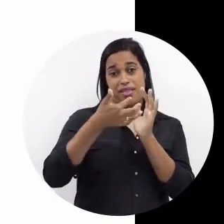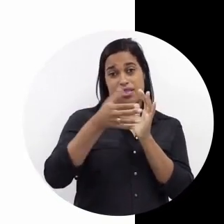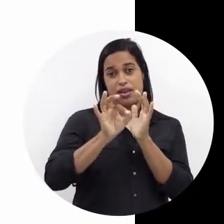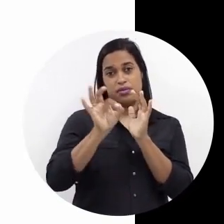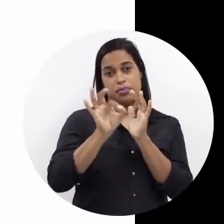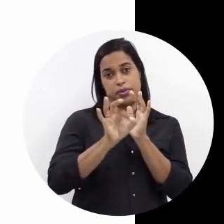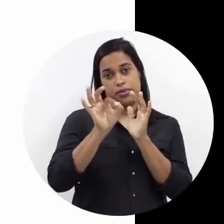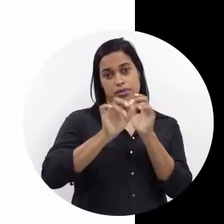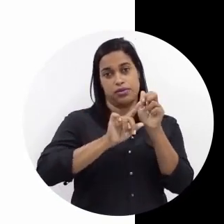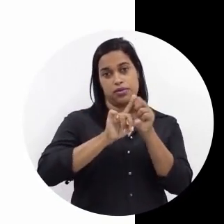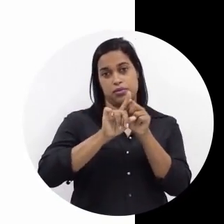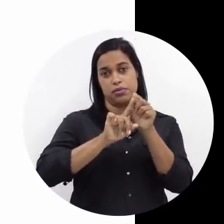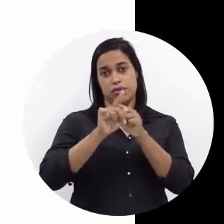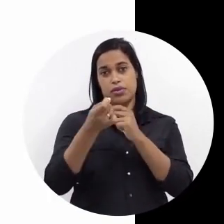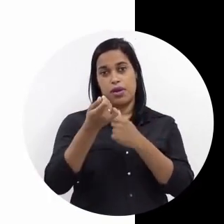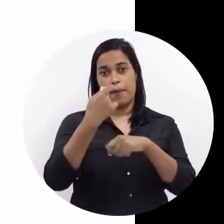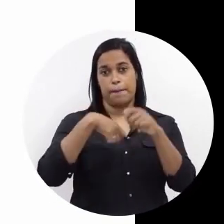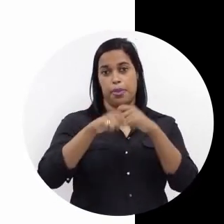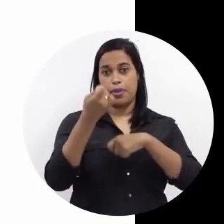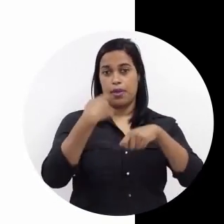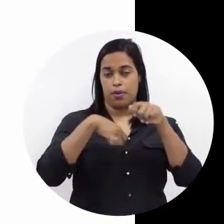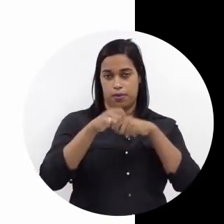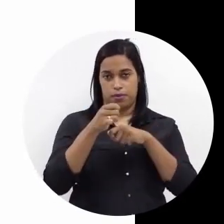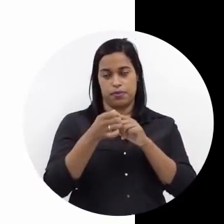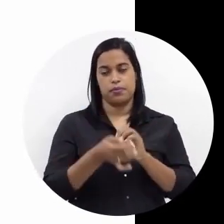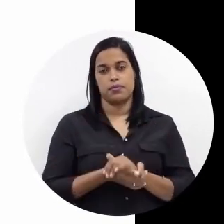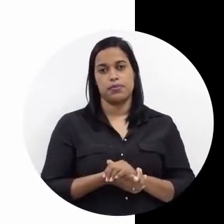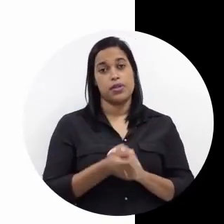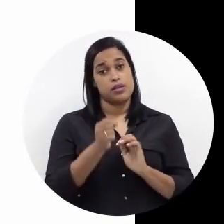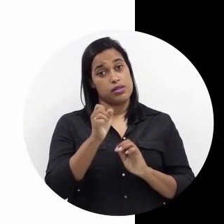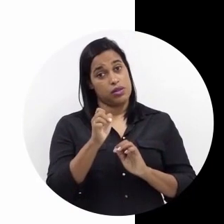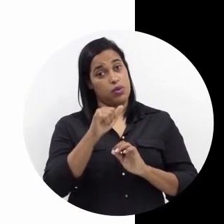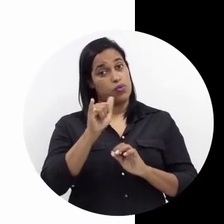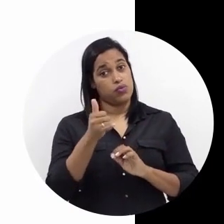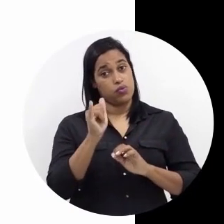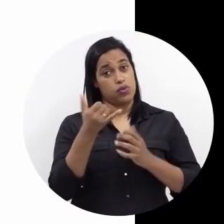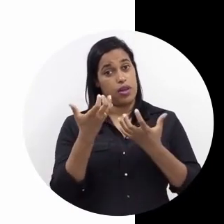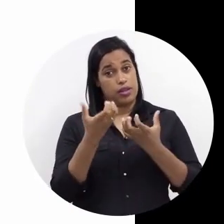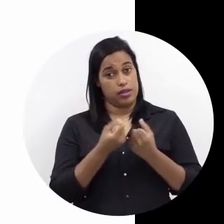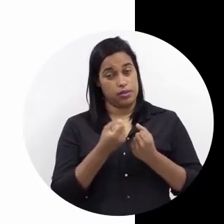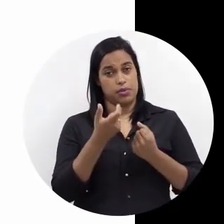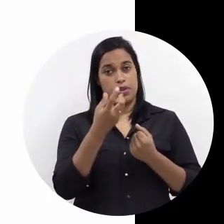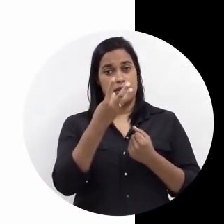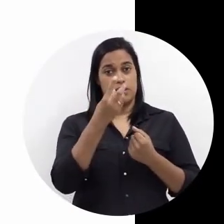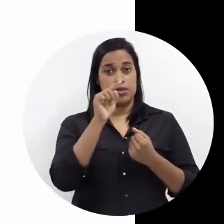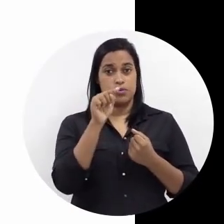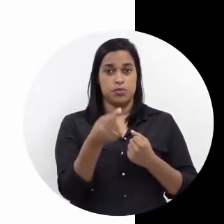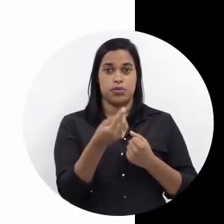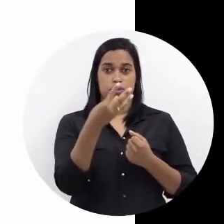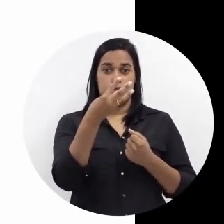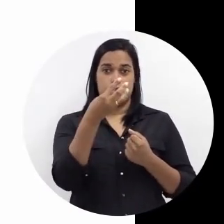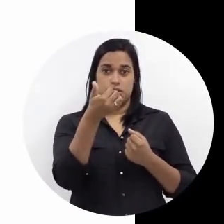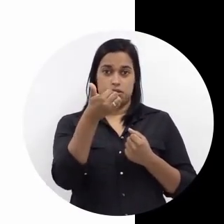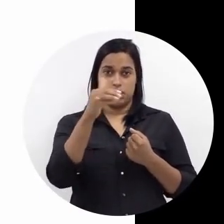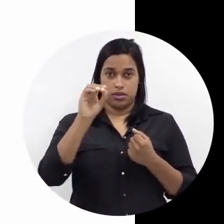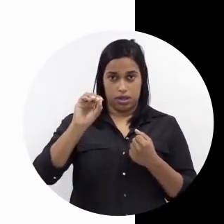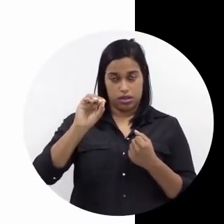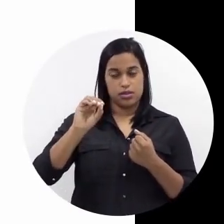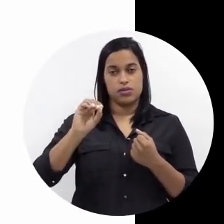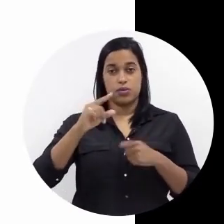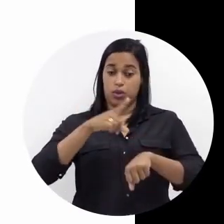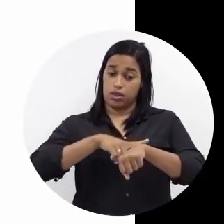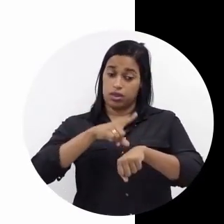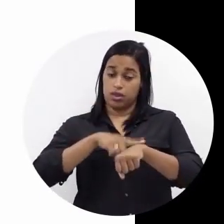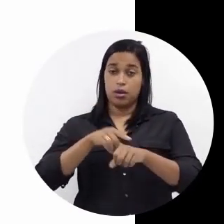ao mês, no regime de capitalização composta. Se o juro recebido foi de R$.310,00, o período em que o capital